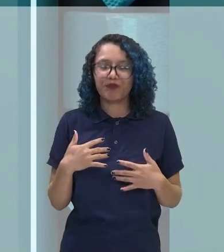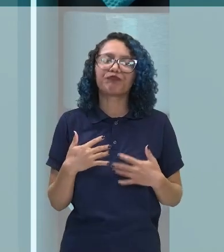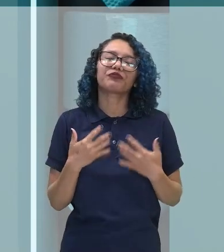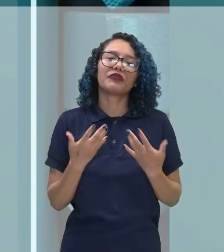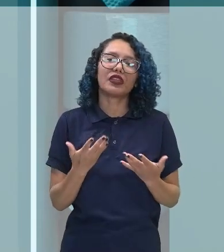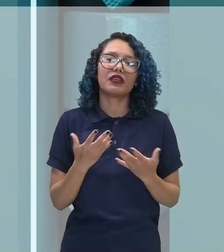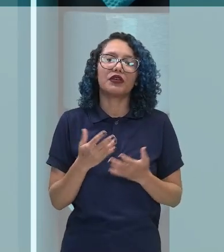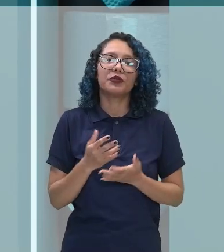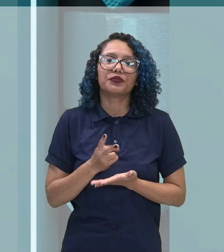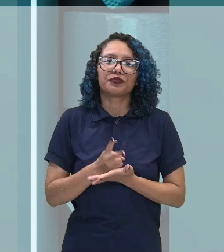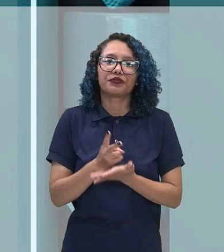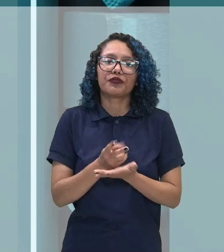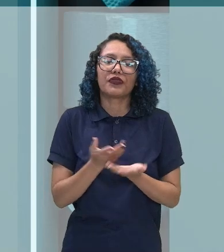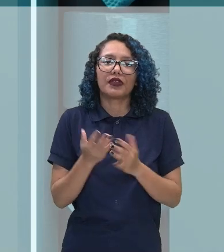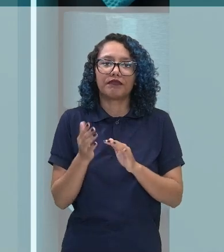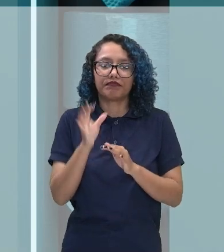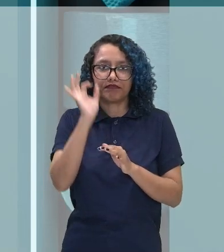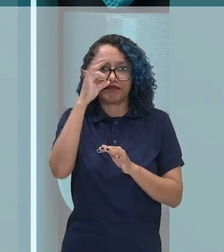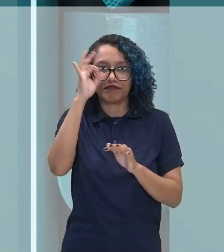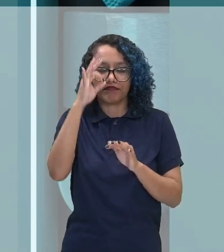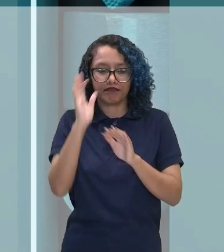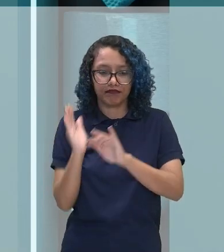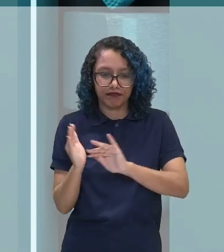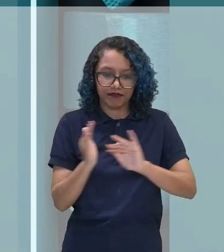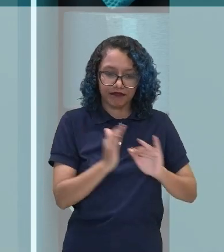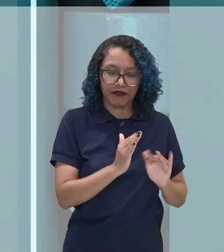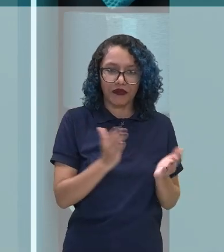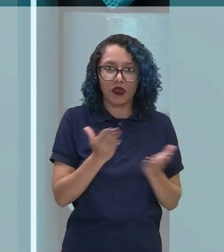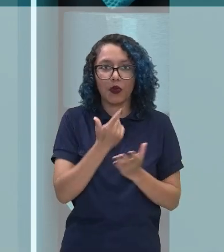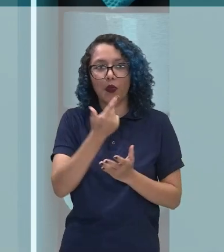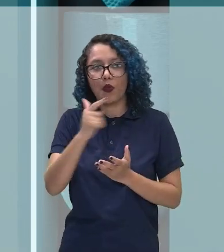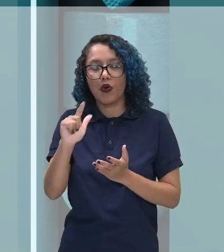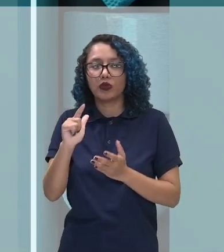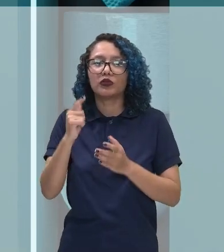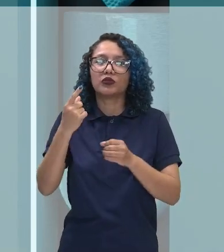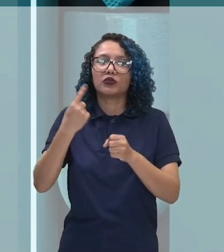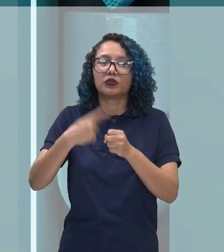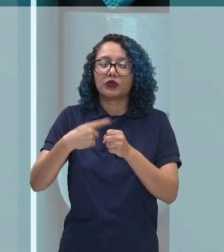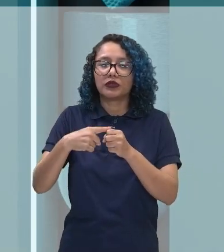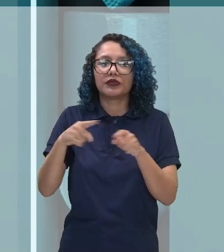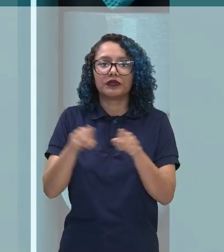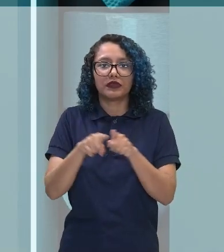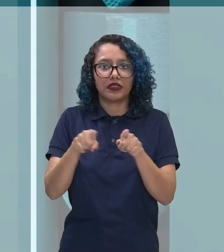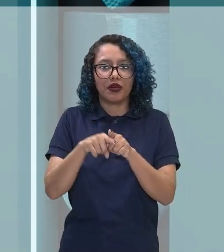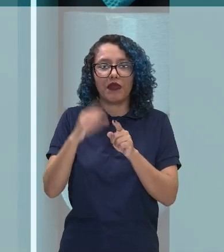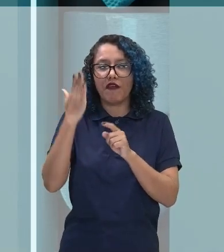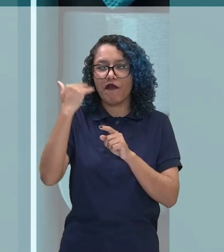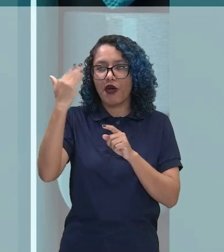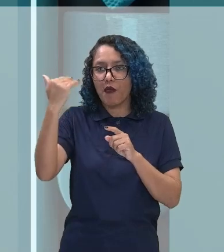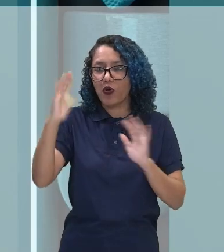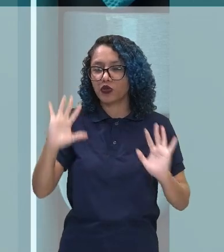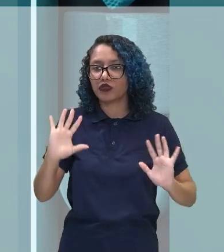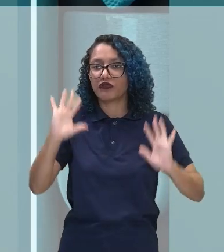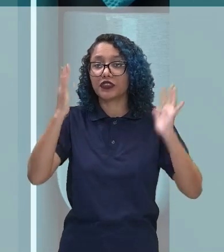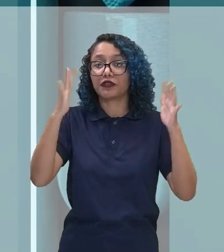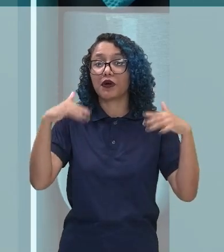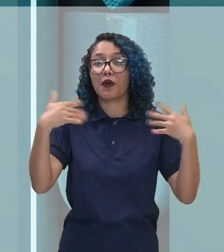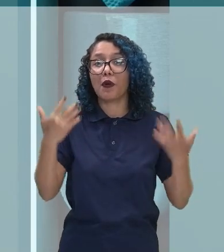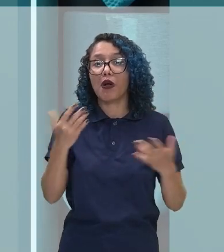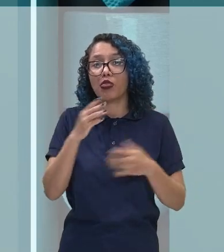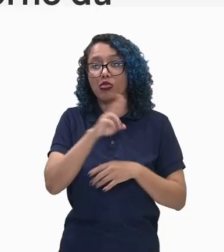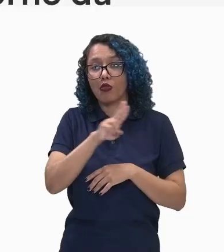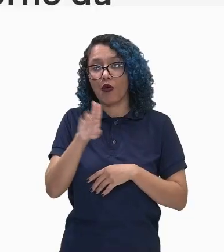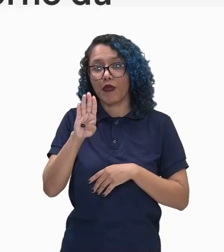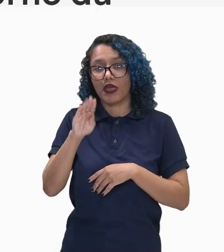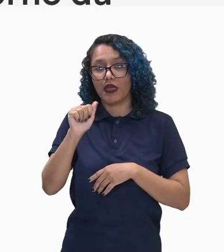aí, passamos de Maués, vamos para um outro município também conhecido pelo seu festival, que é